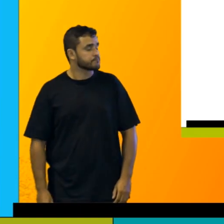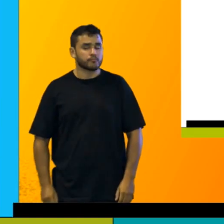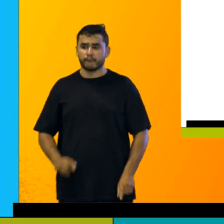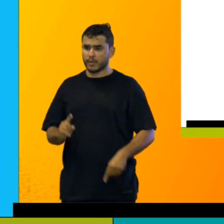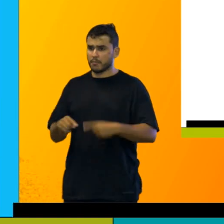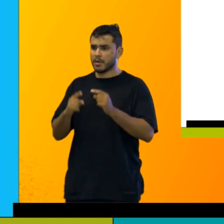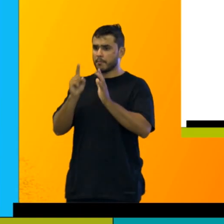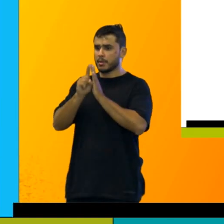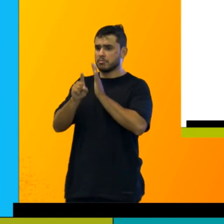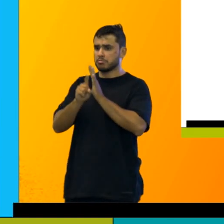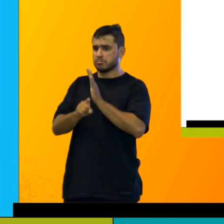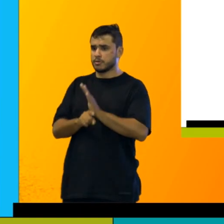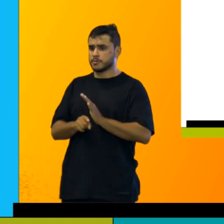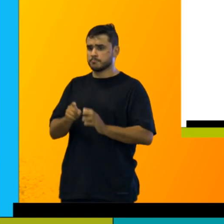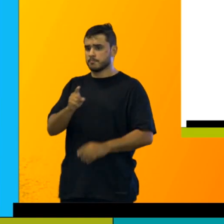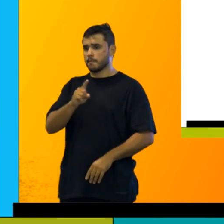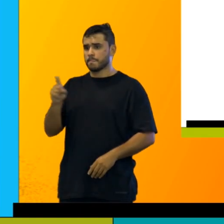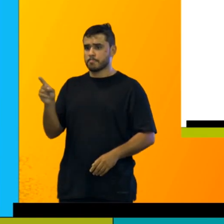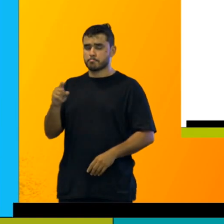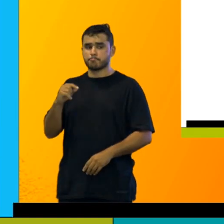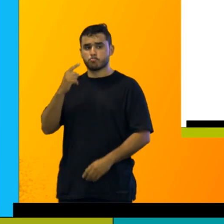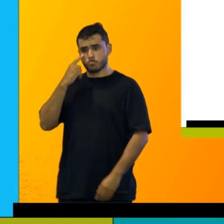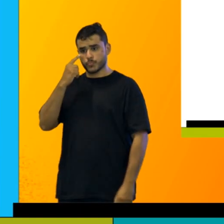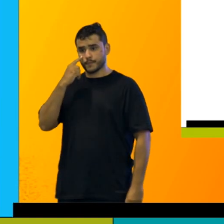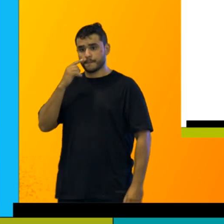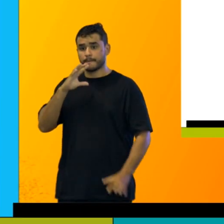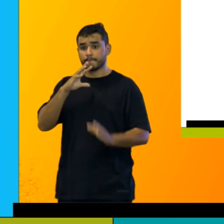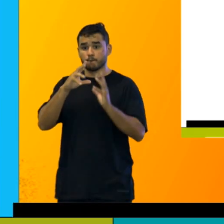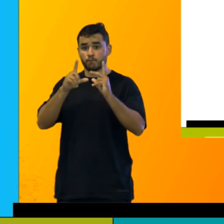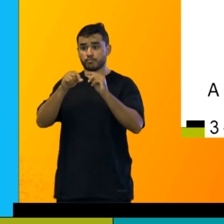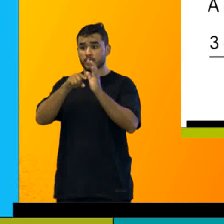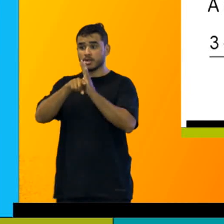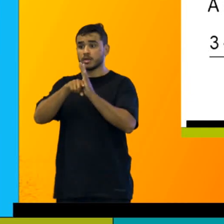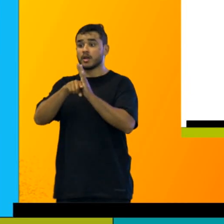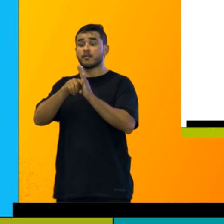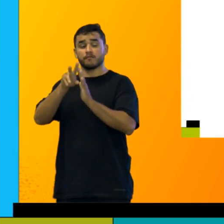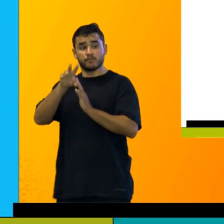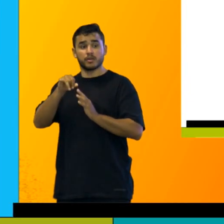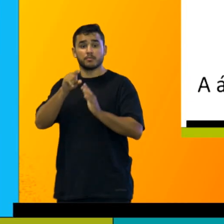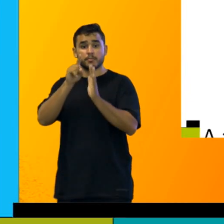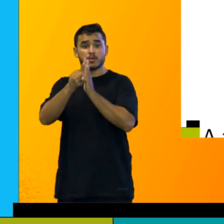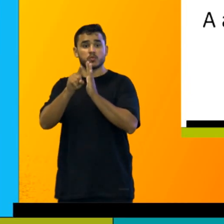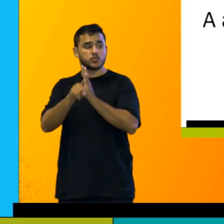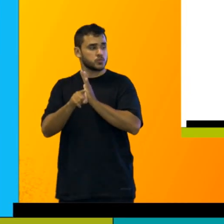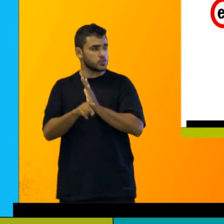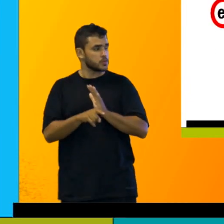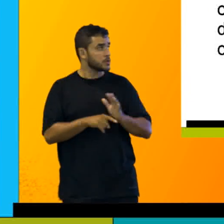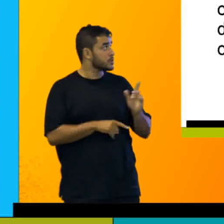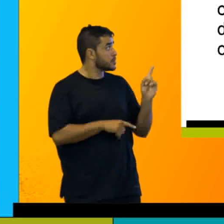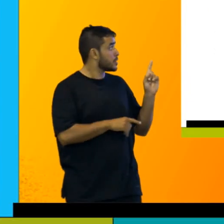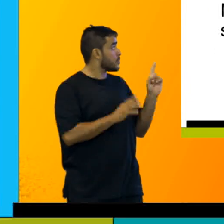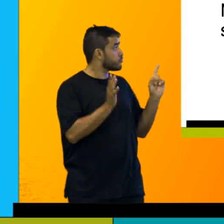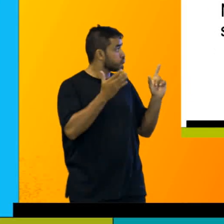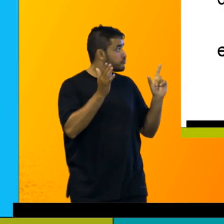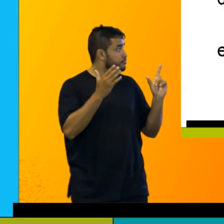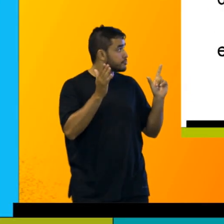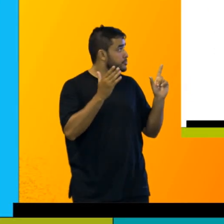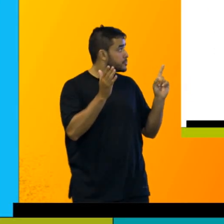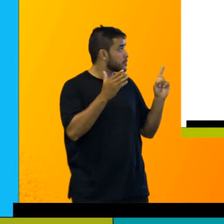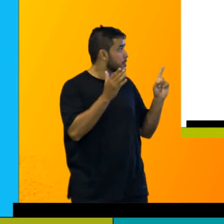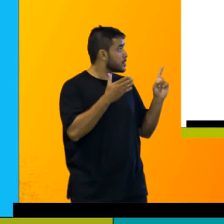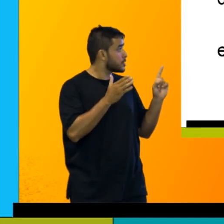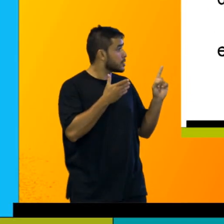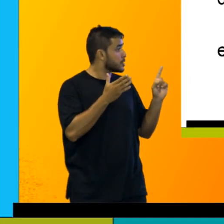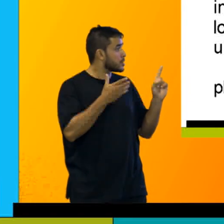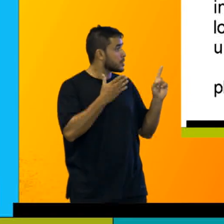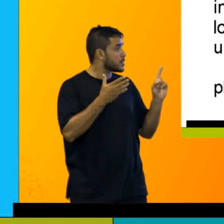acessar pelo Juventude, né? Acessem as aulas, que vocês vão ter acesso a essas outras questões aí, ó, que eu preparei para vocês, tá bom?